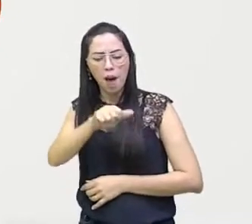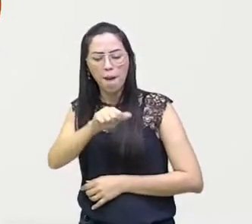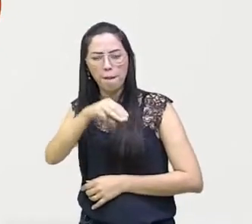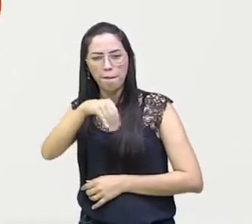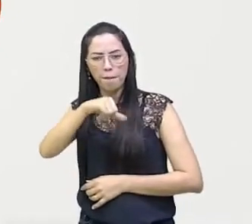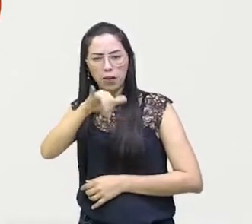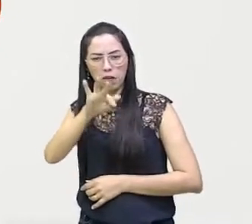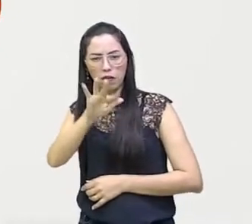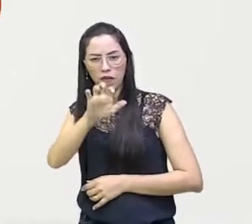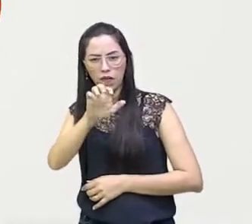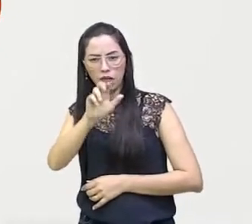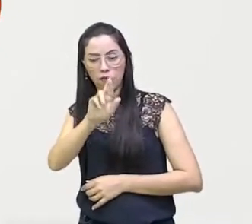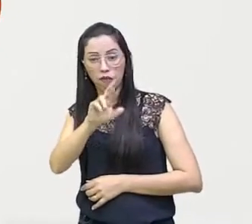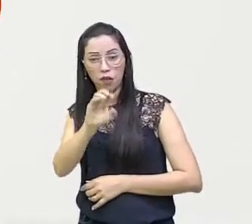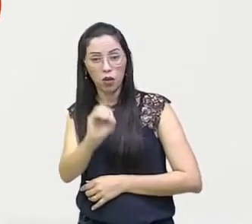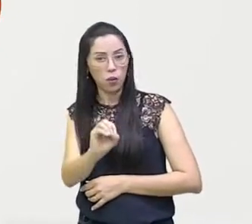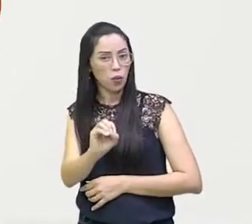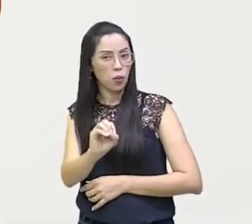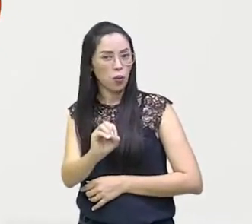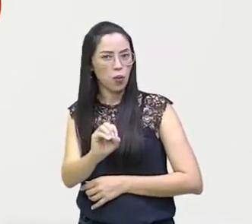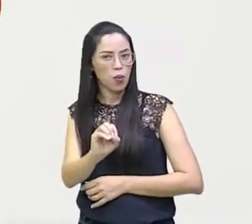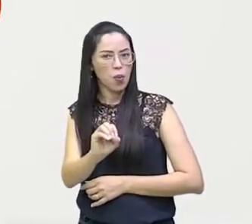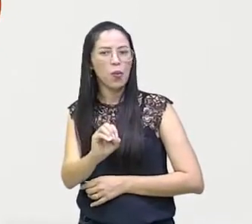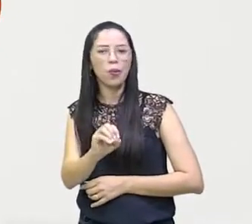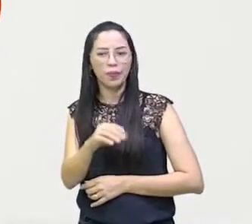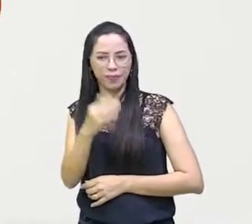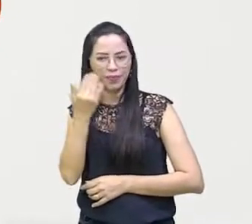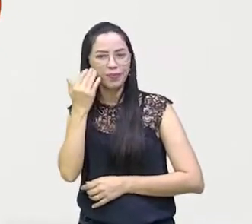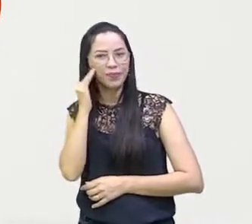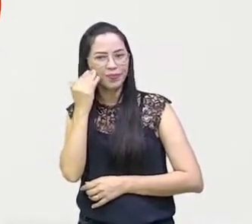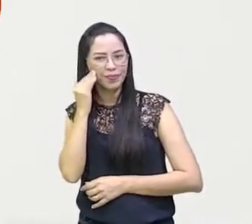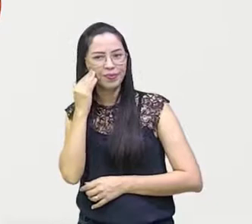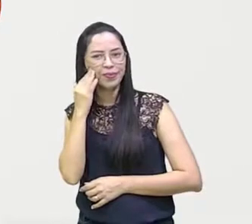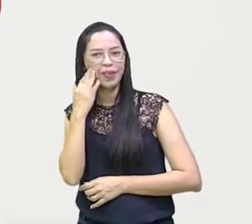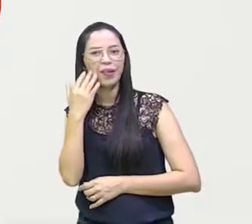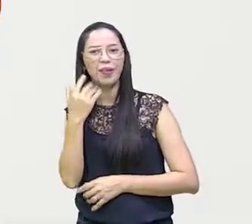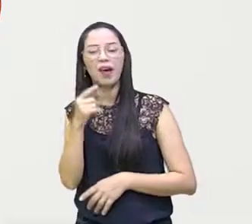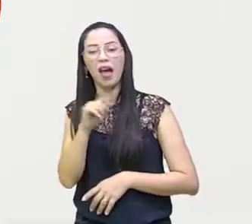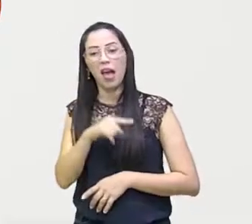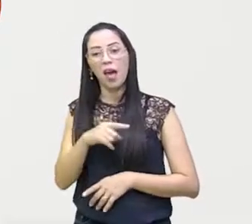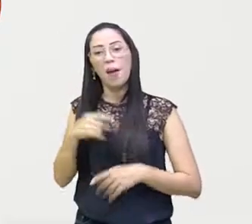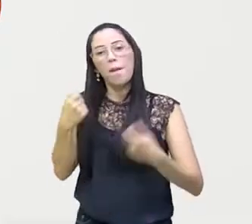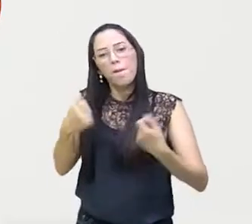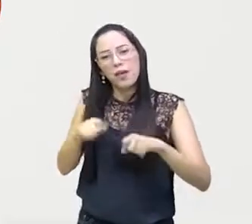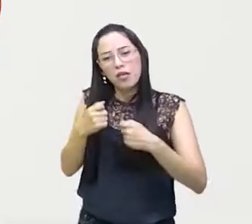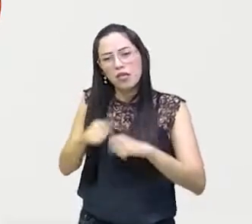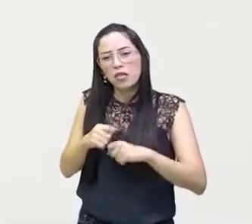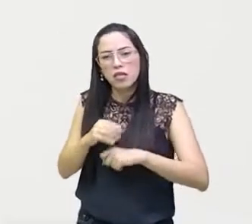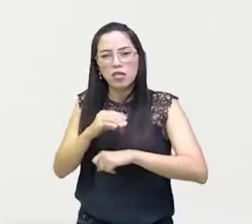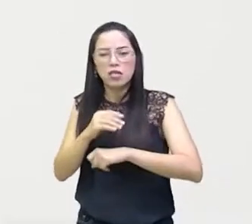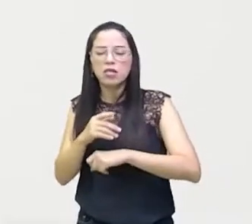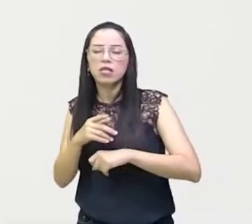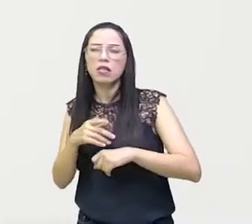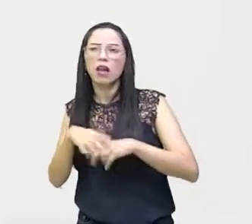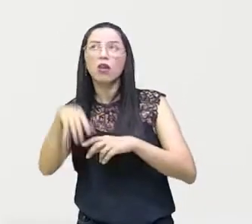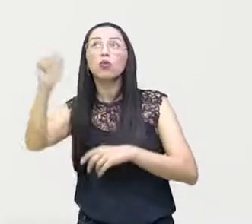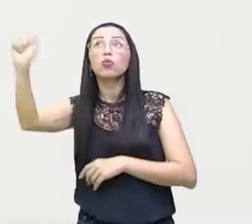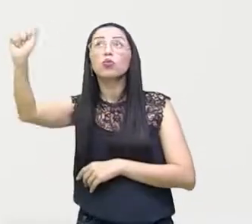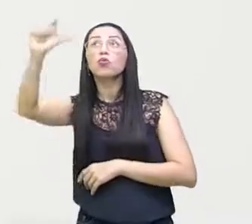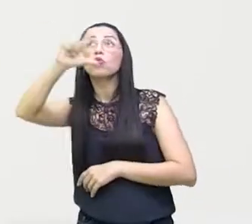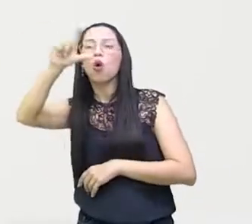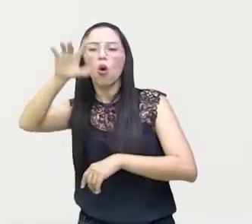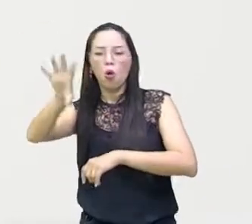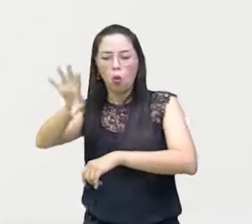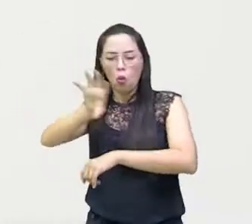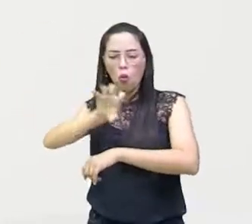precisa do sol, receber a energia do sol, porque ele faz uma respiração cutânea. Muito bem. O